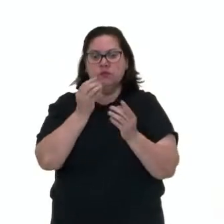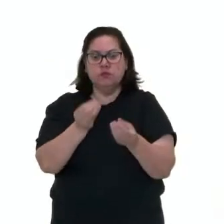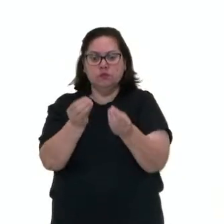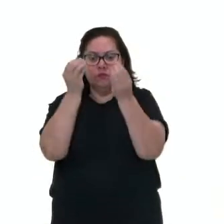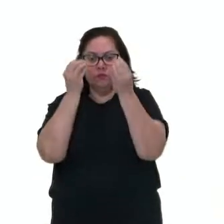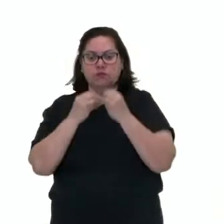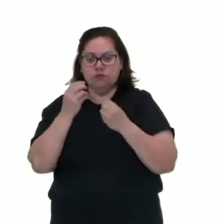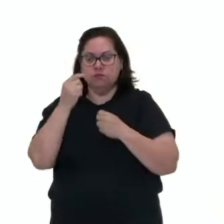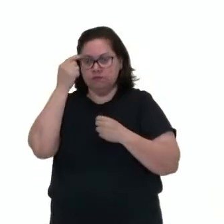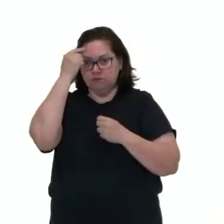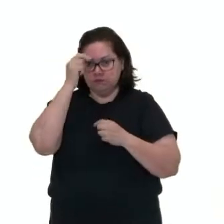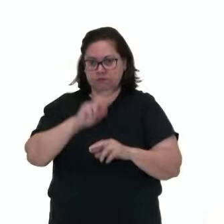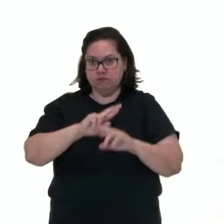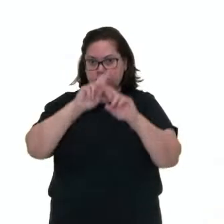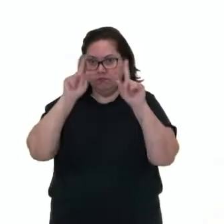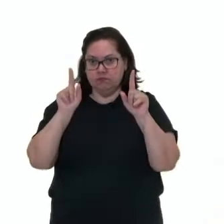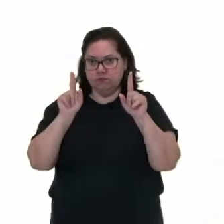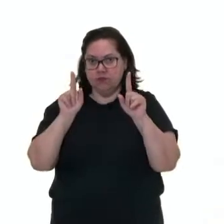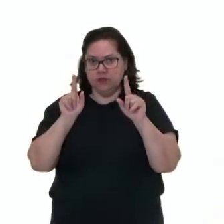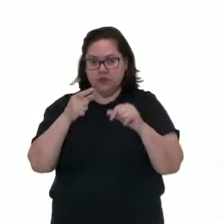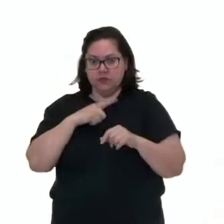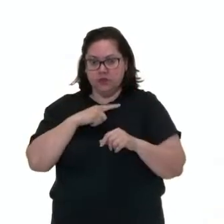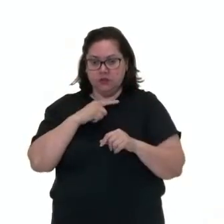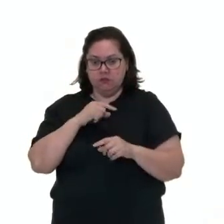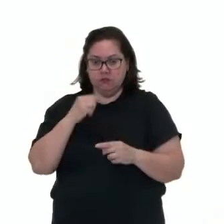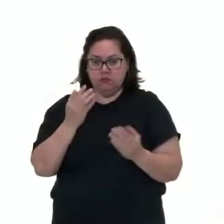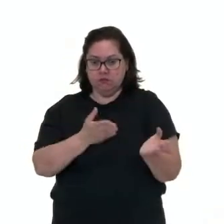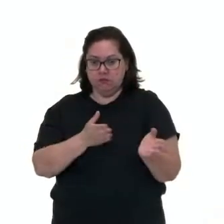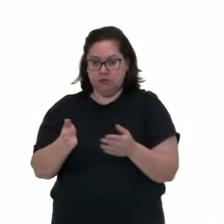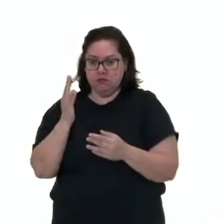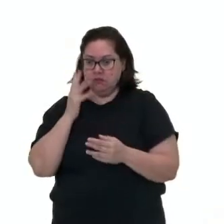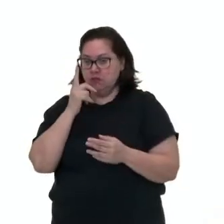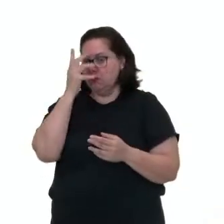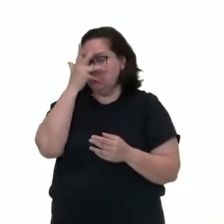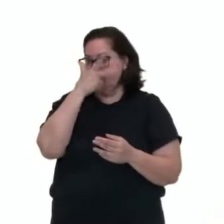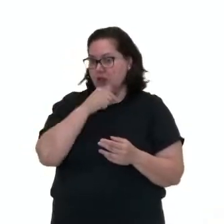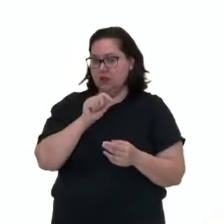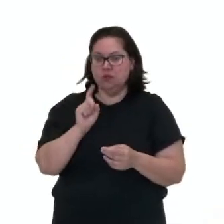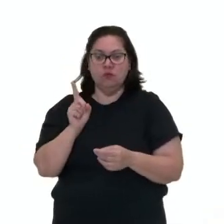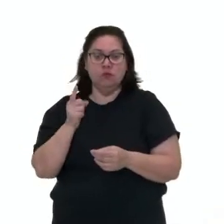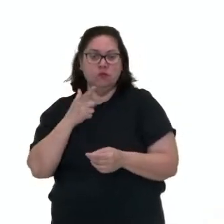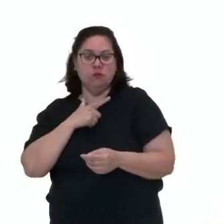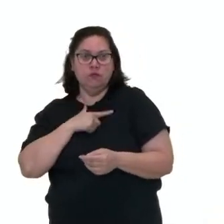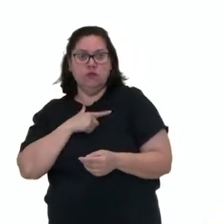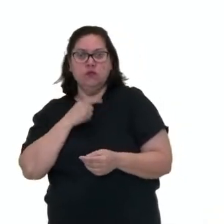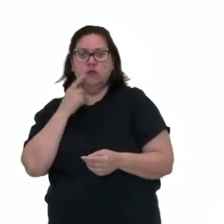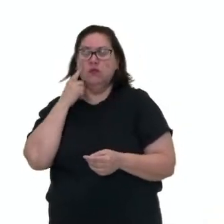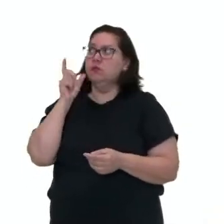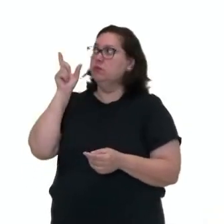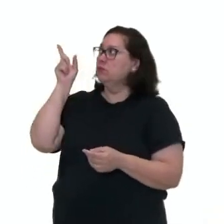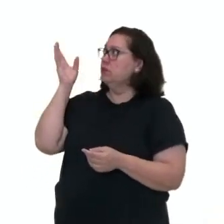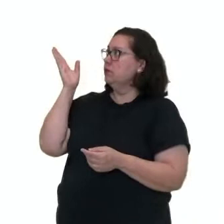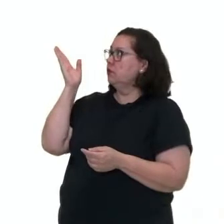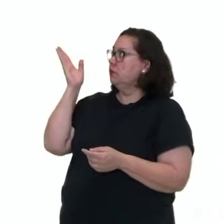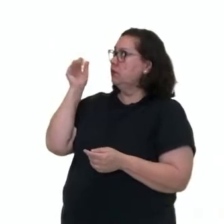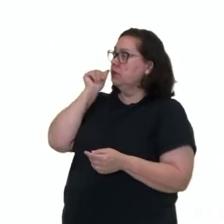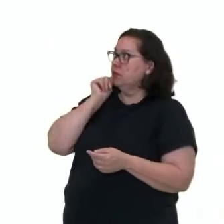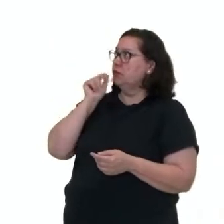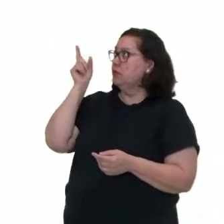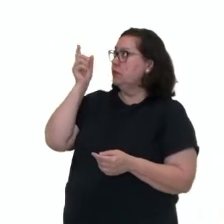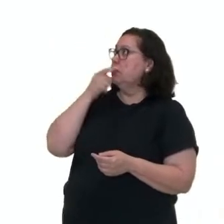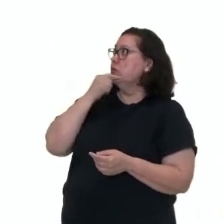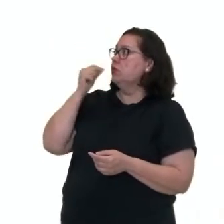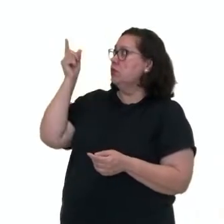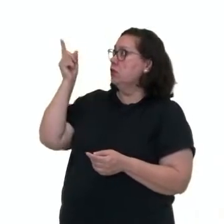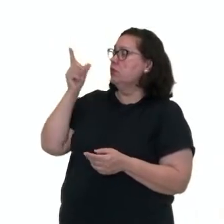uma concepção diferente do que tem na época como uma coisa bela ou não bela. Vamos ver essa pessoa aqui, por exemplo.